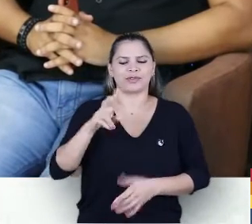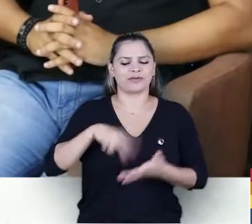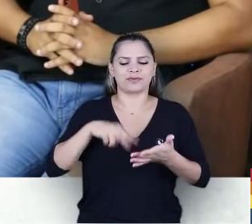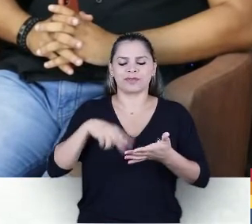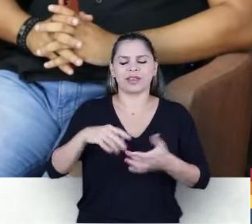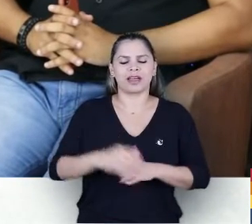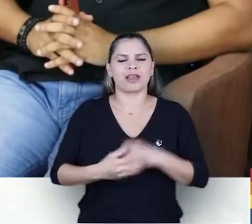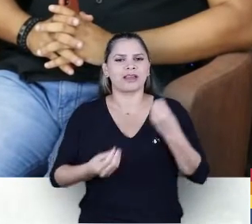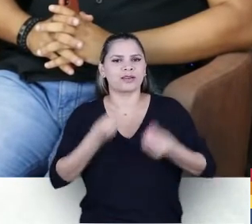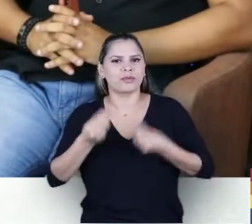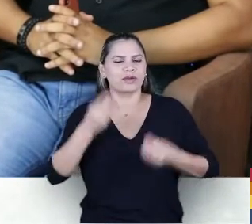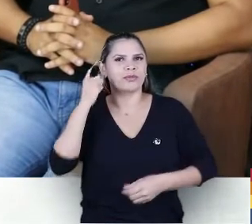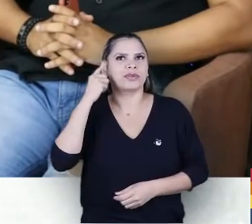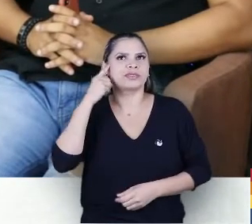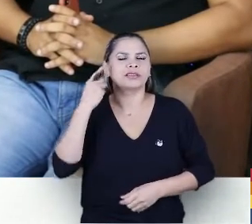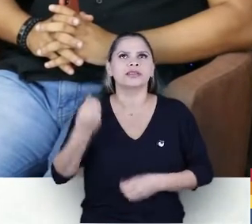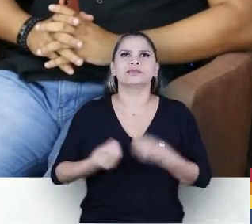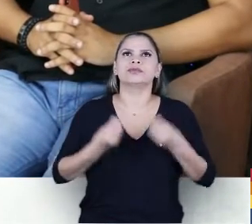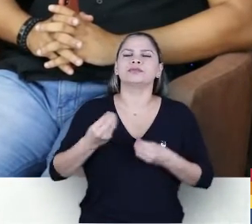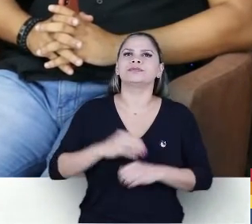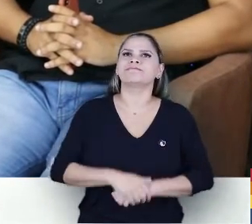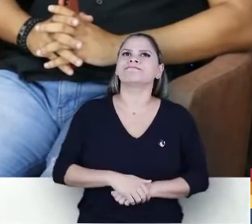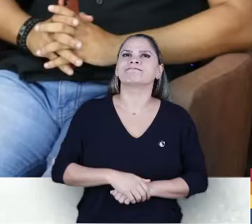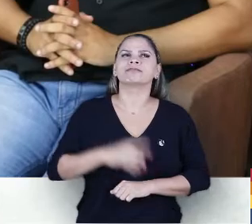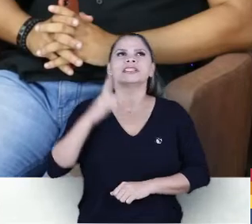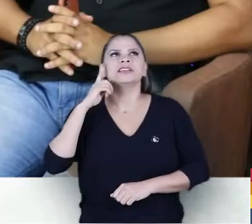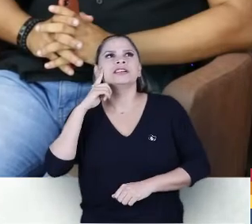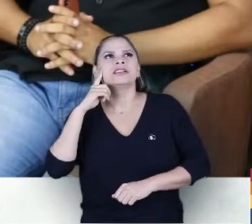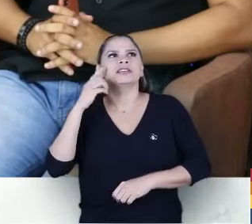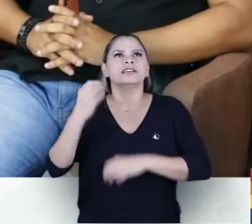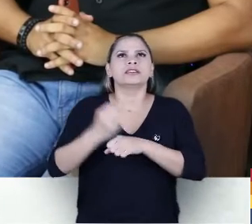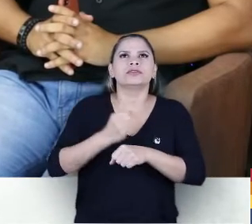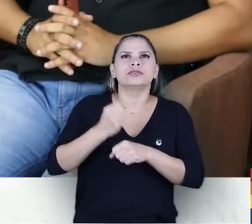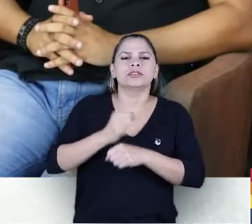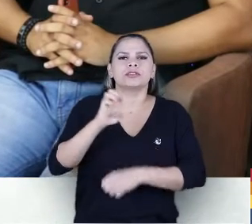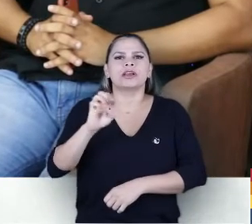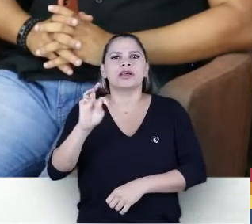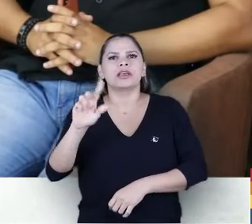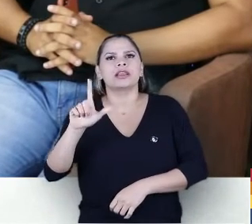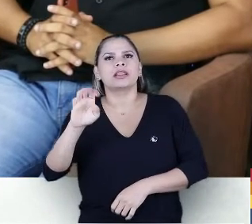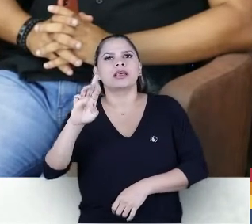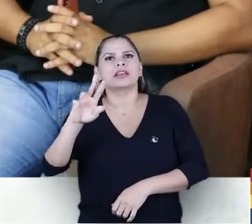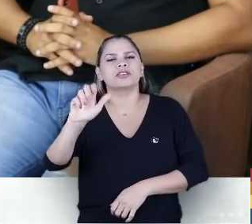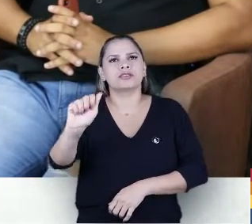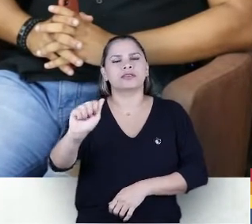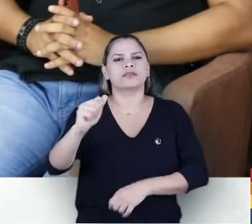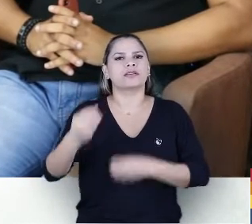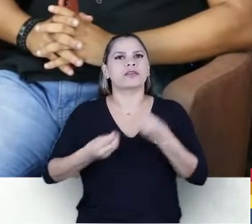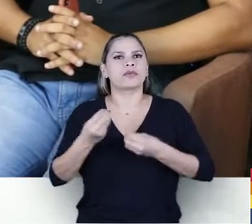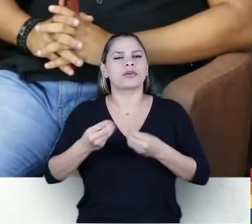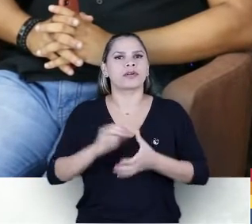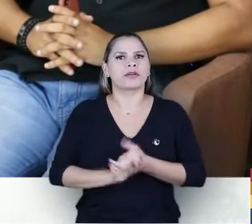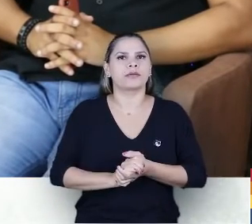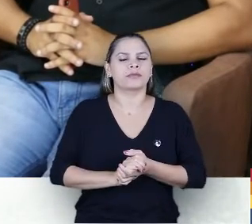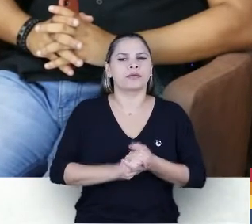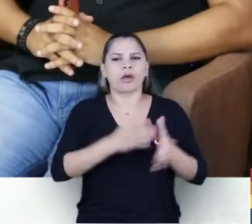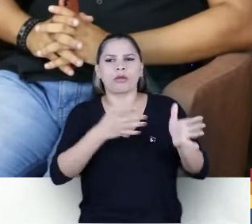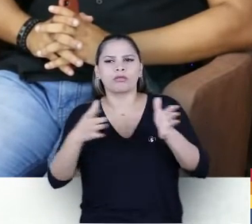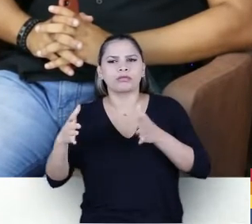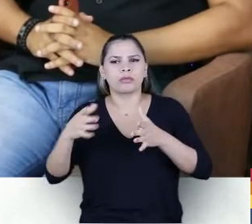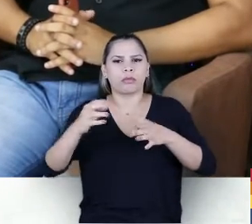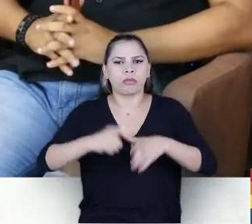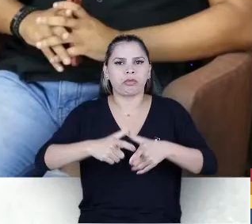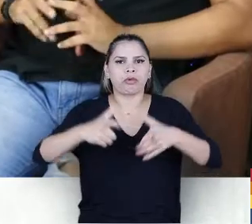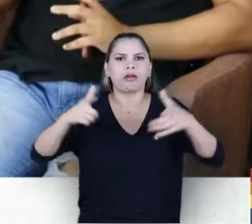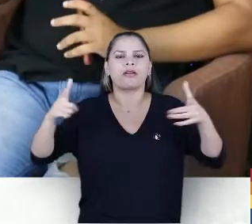né? Percebi logo de cara, pelo perfil da turma. Então, eu comecei a pensar na construção da